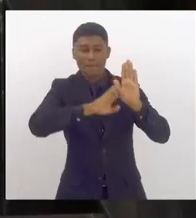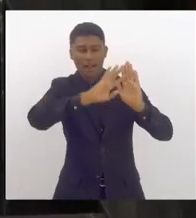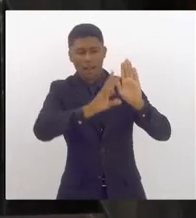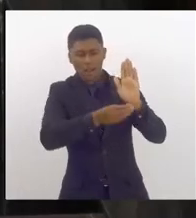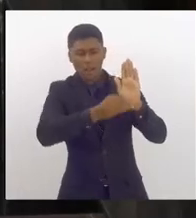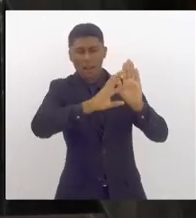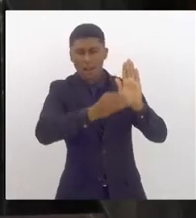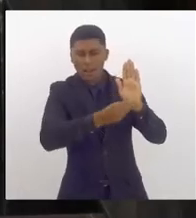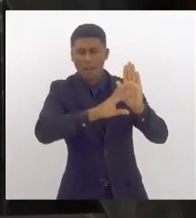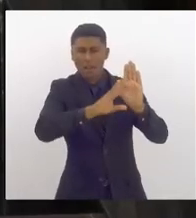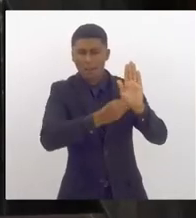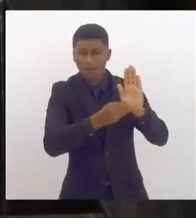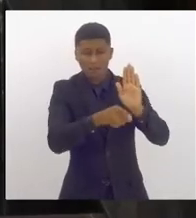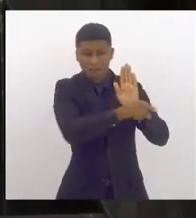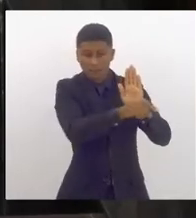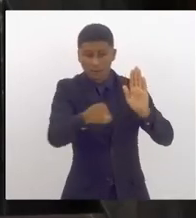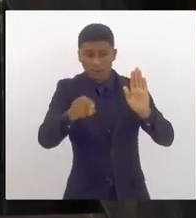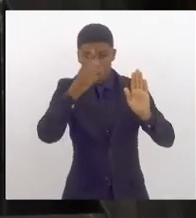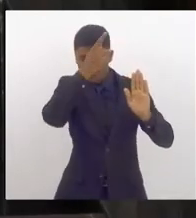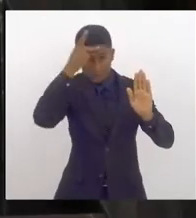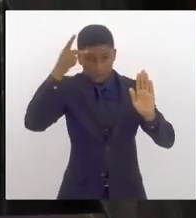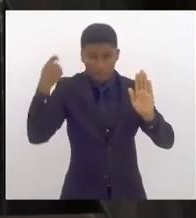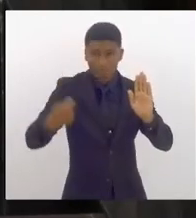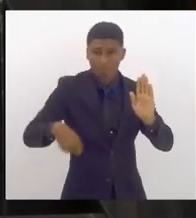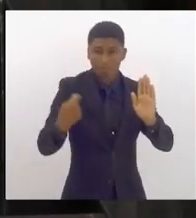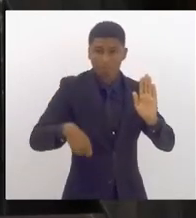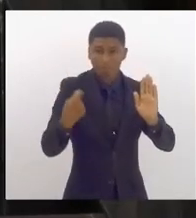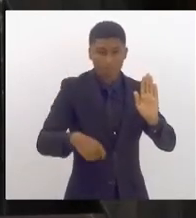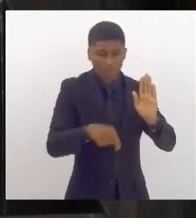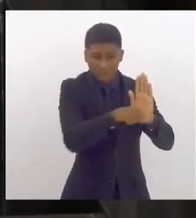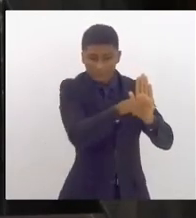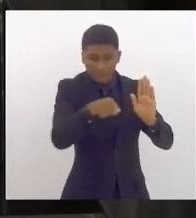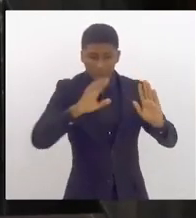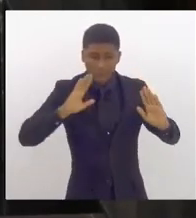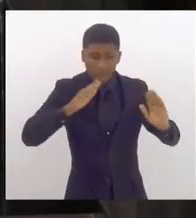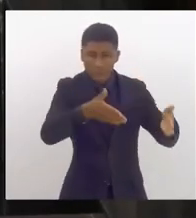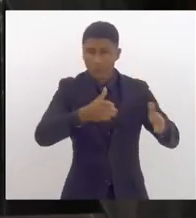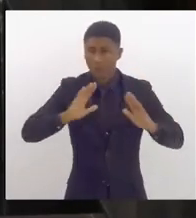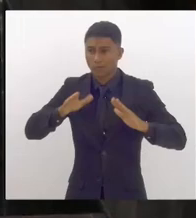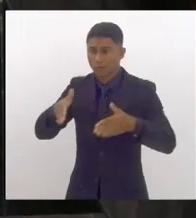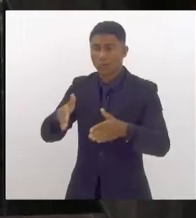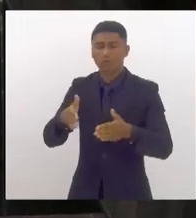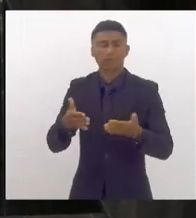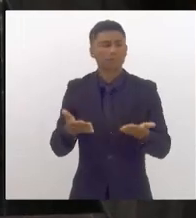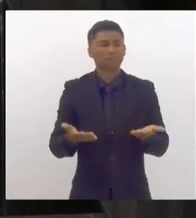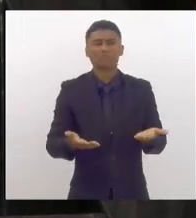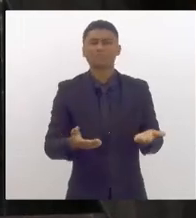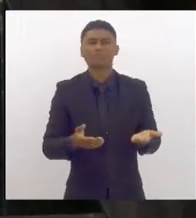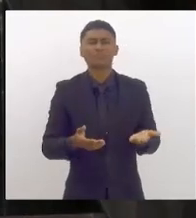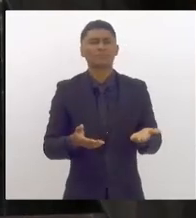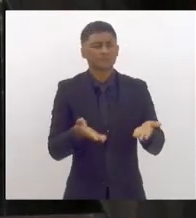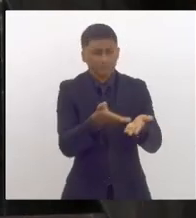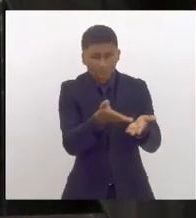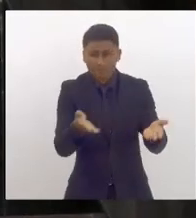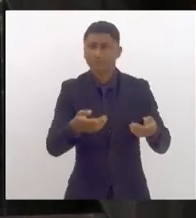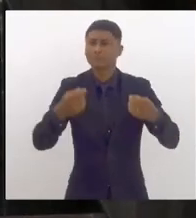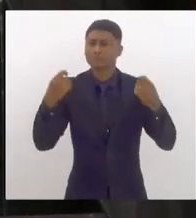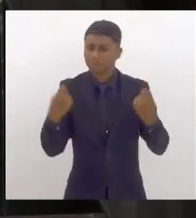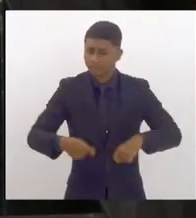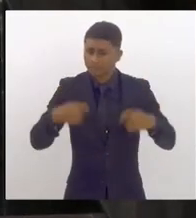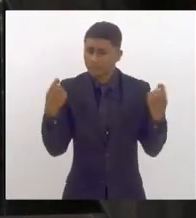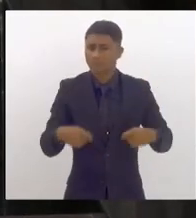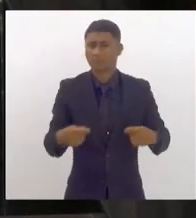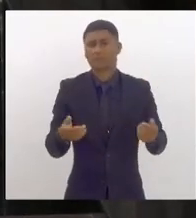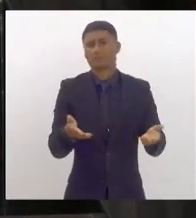necessitados no orçamento público e os mais necessitados do orçamento público precisam ter